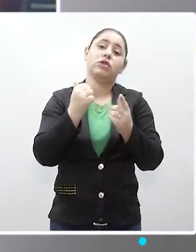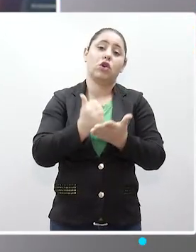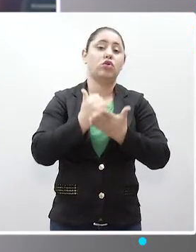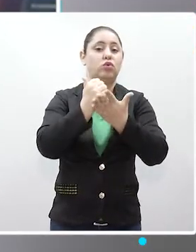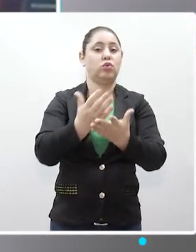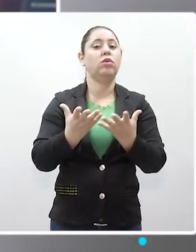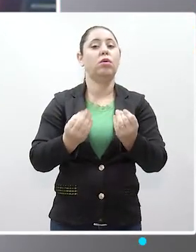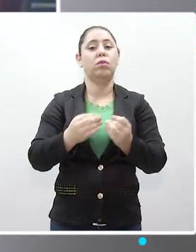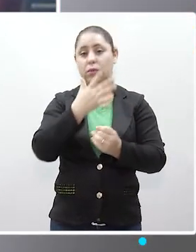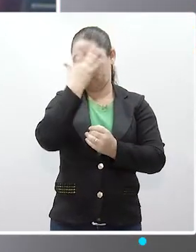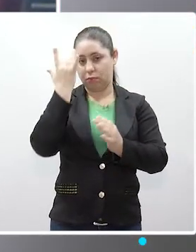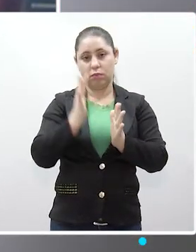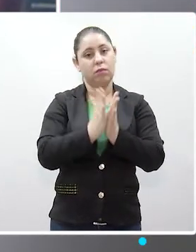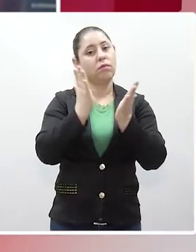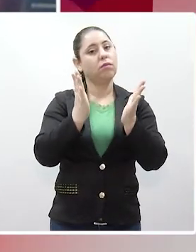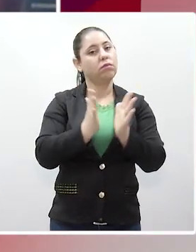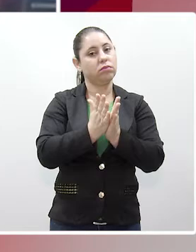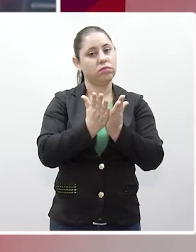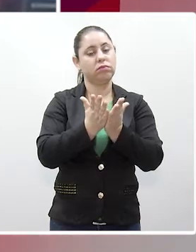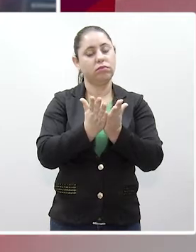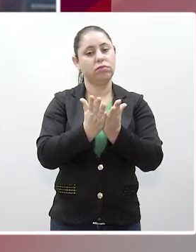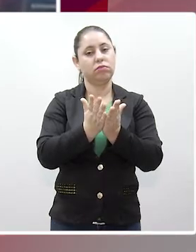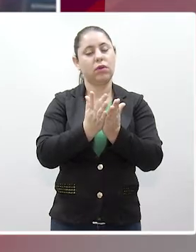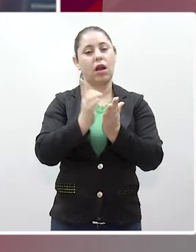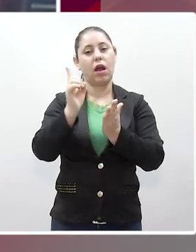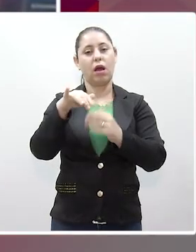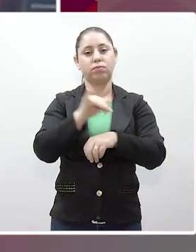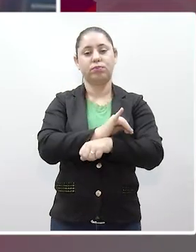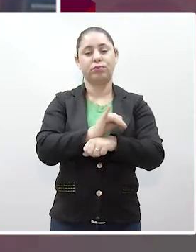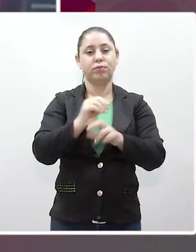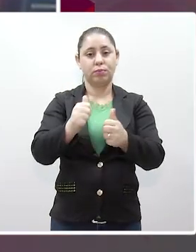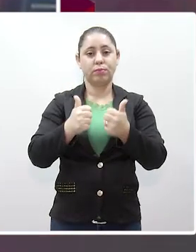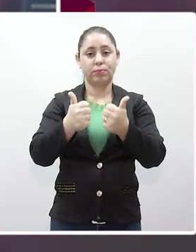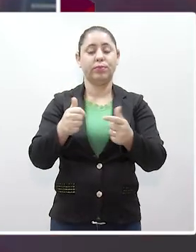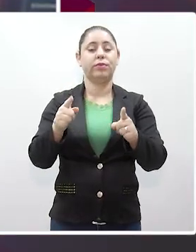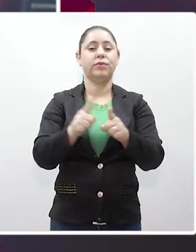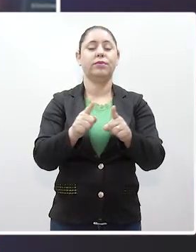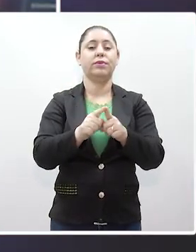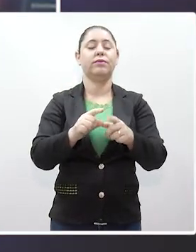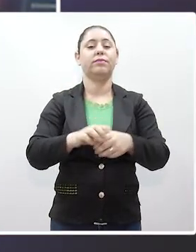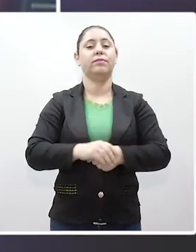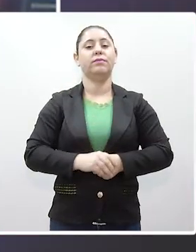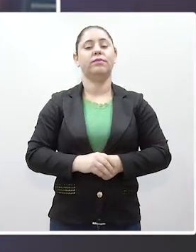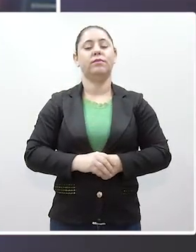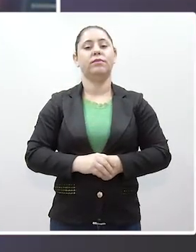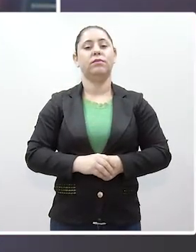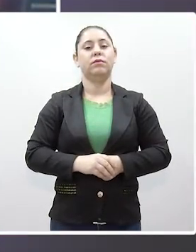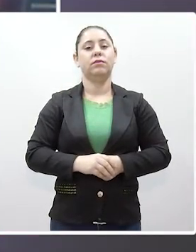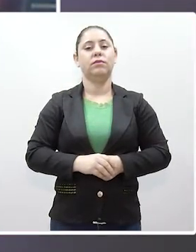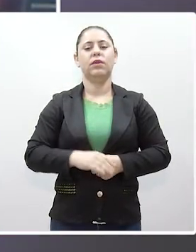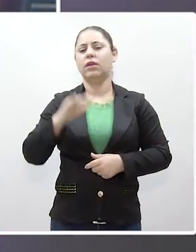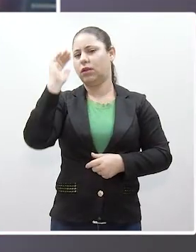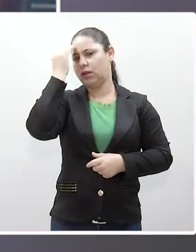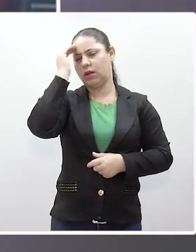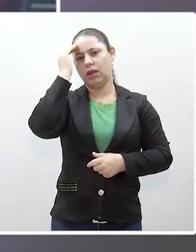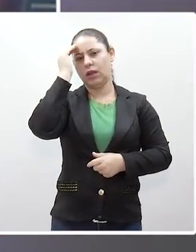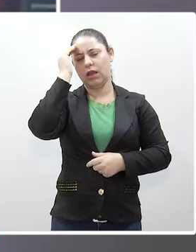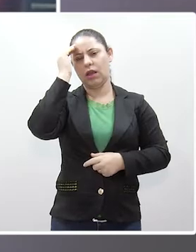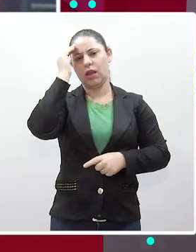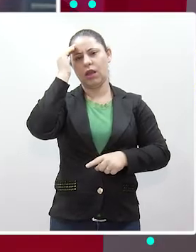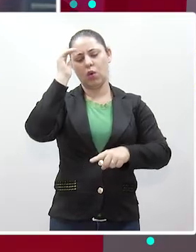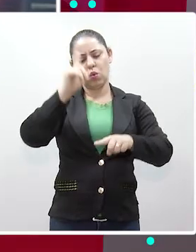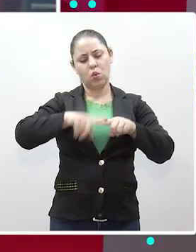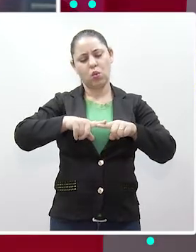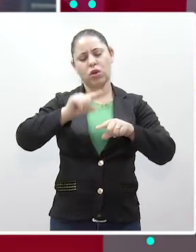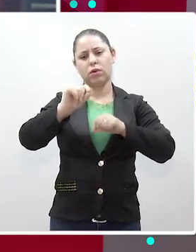ajuda muito os mais vulneráveis. Então, essa foi uma medida positiva também. E tem dois fatores que